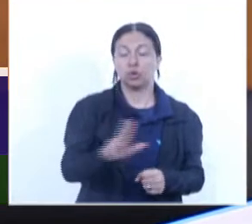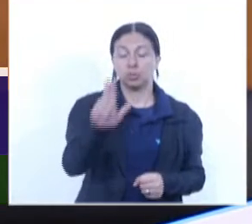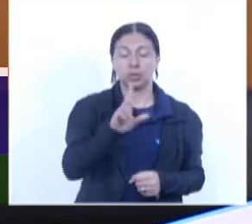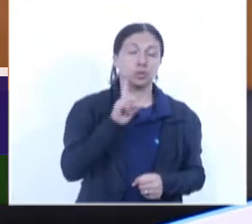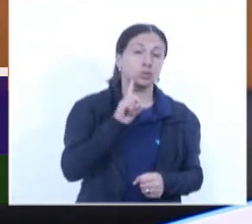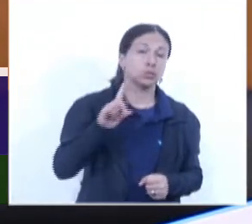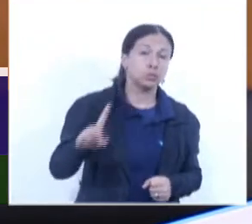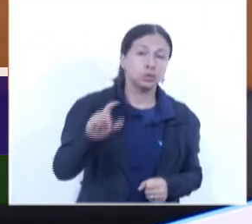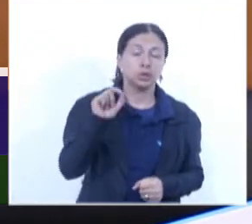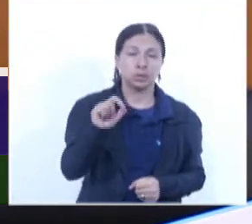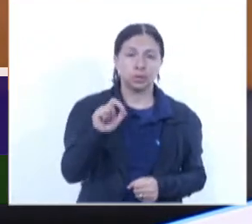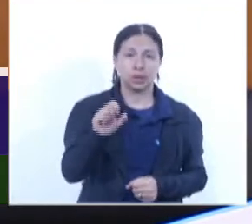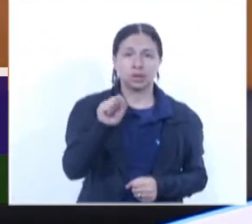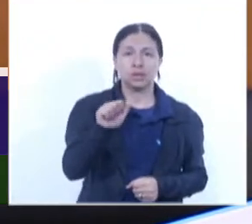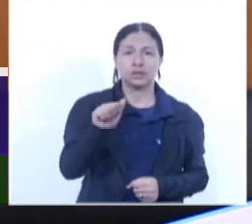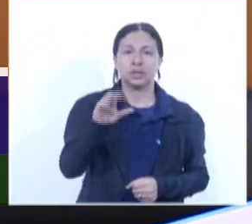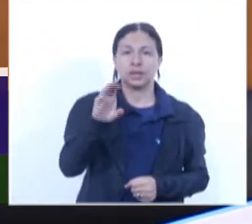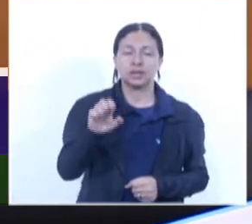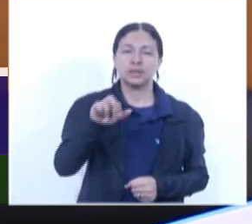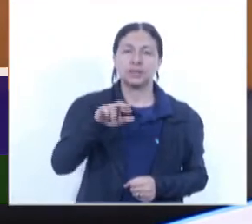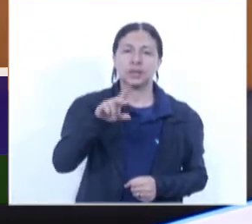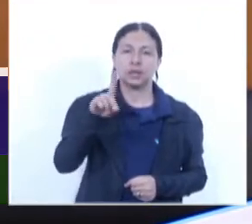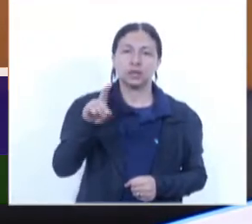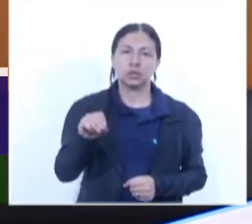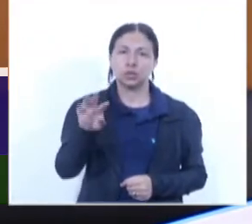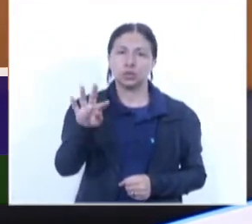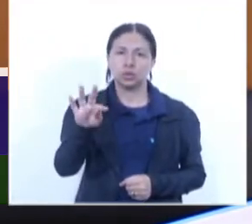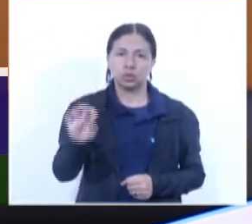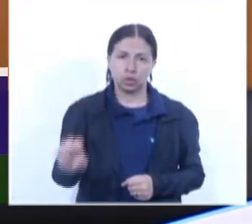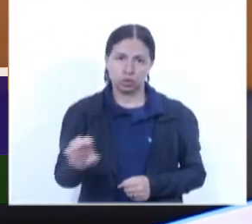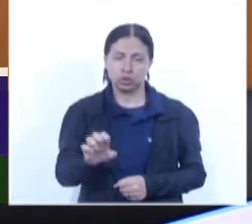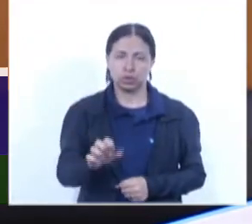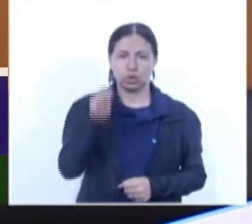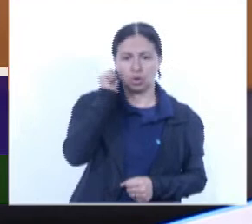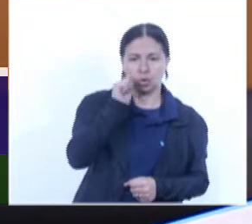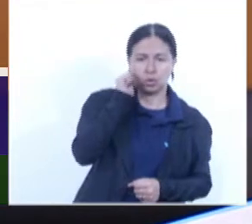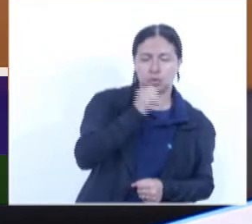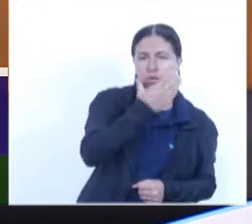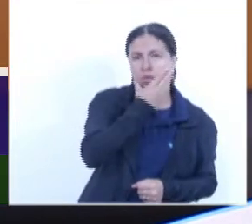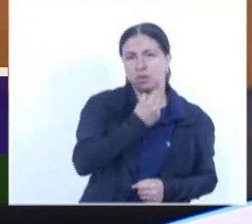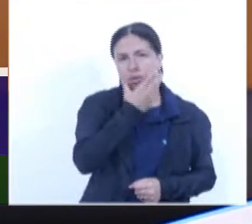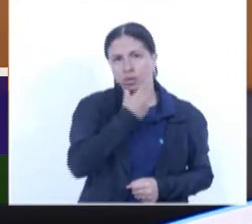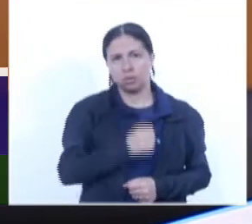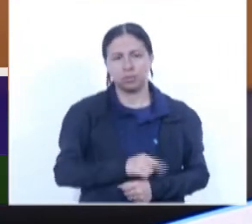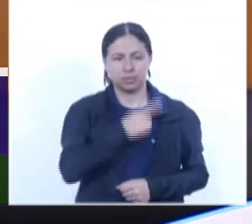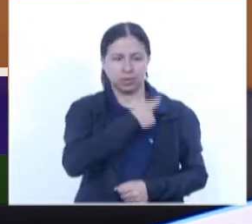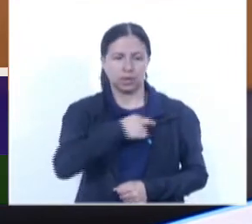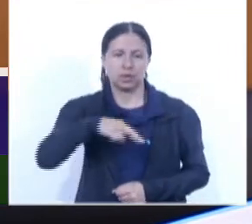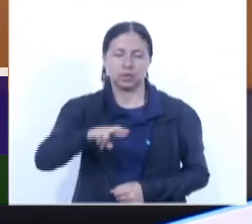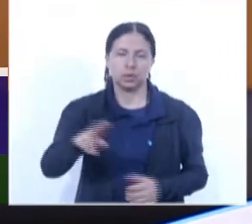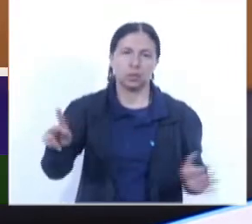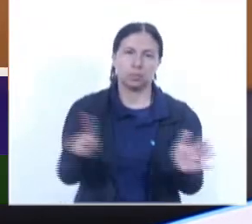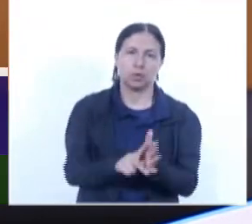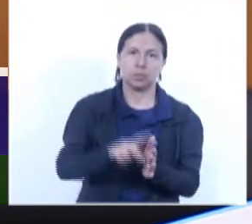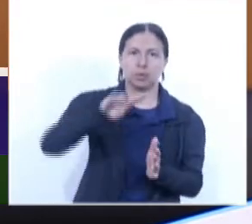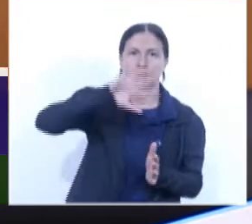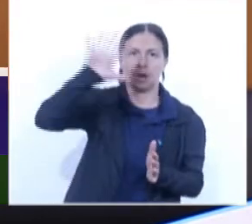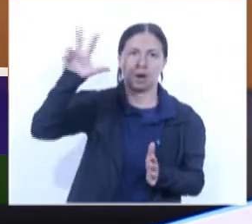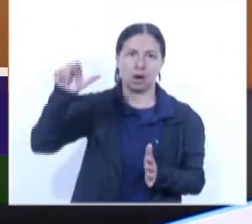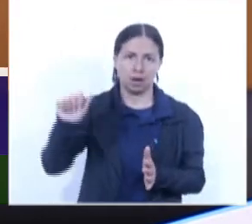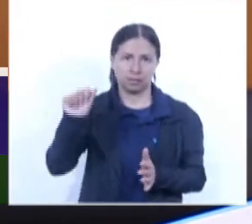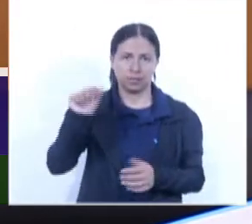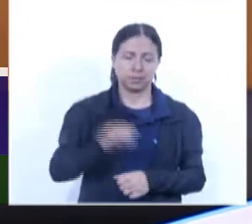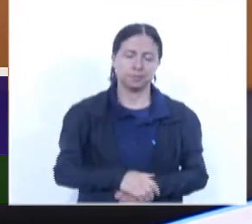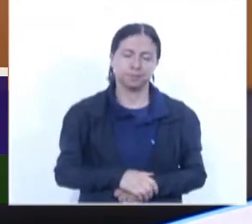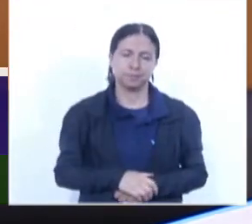sacerdote e da sacerdotisa de religiões de matriz africana autor